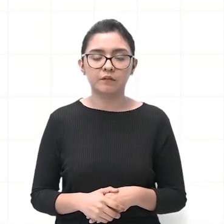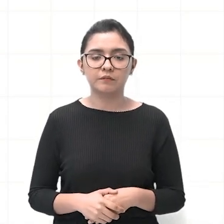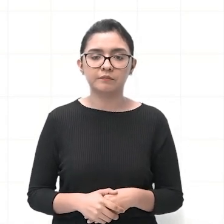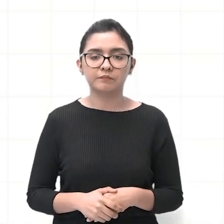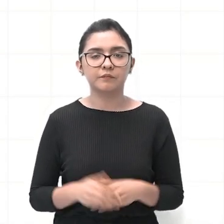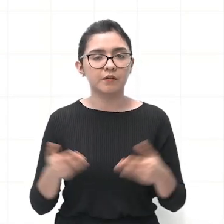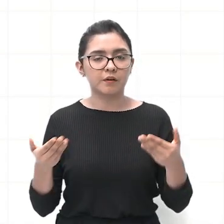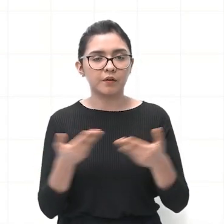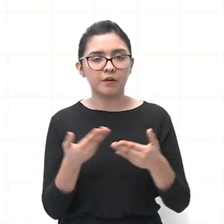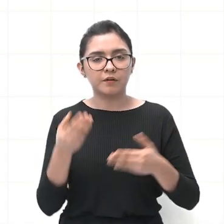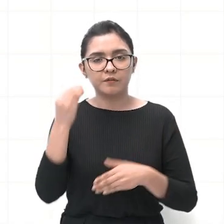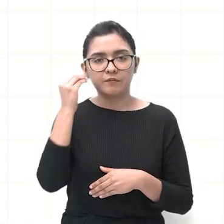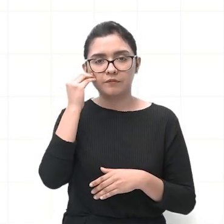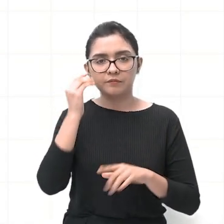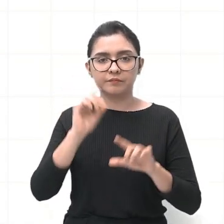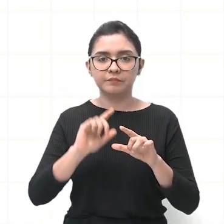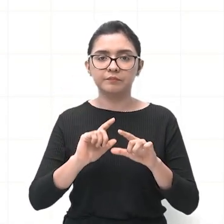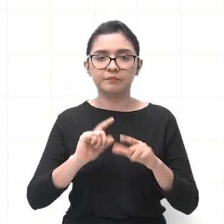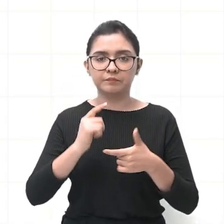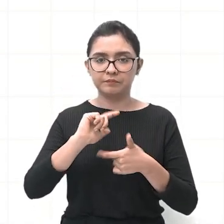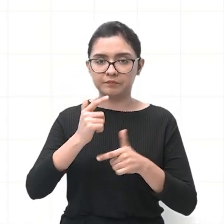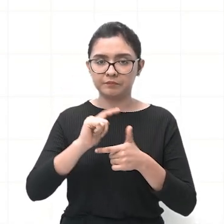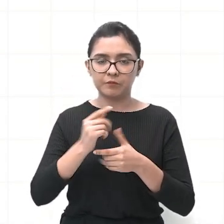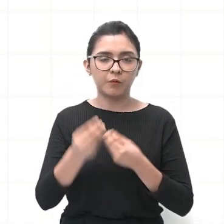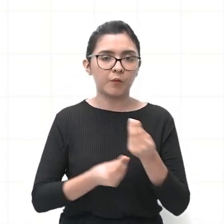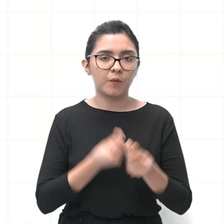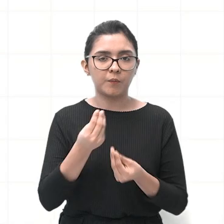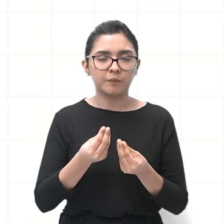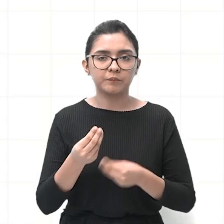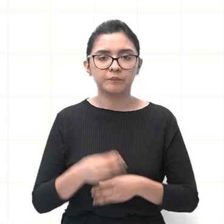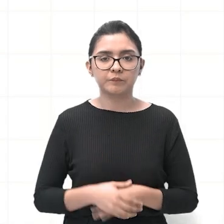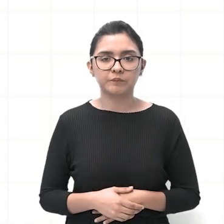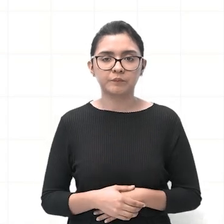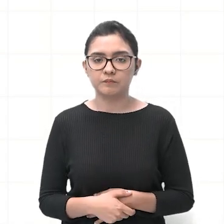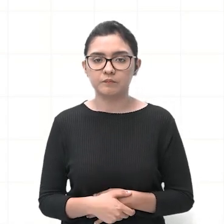né, geometricamente como isso ocorre, beleza?